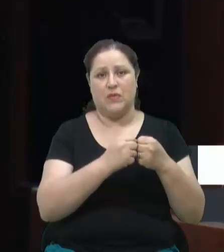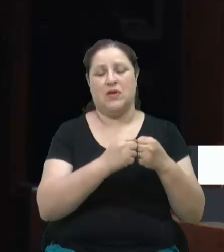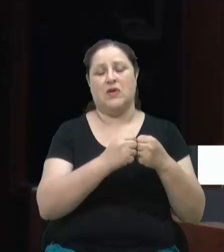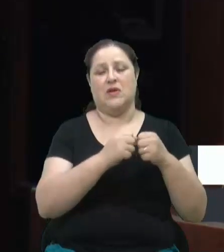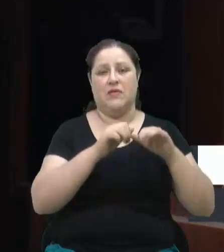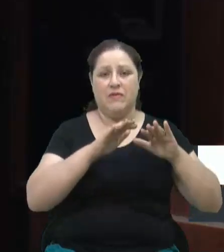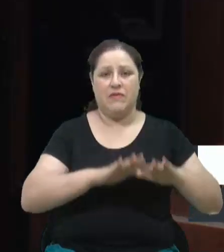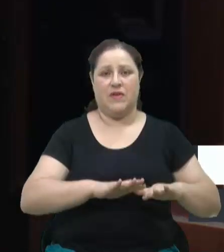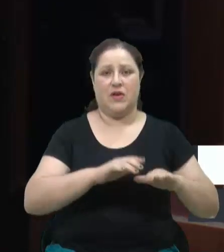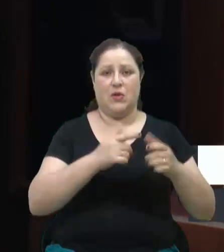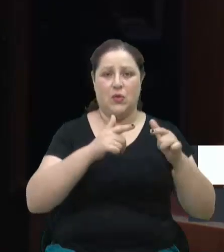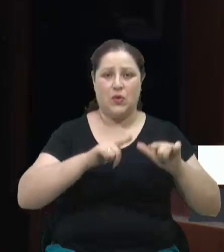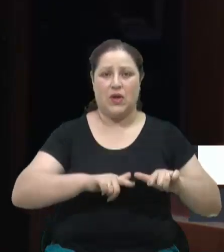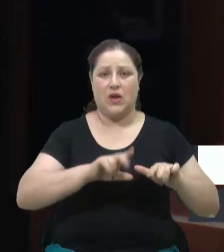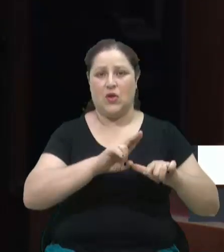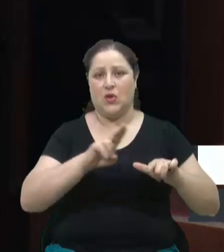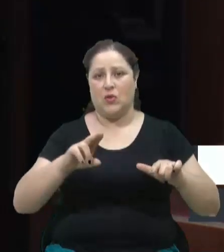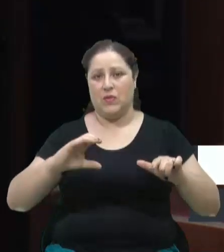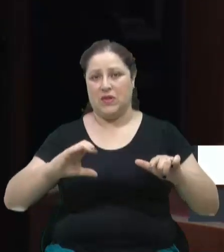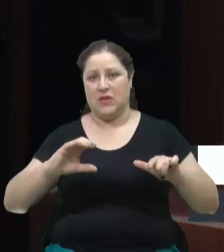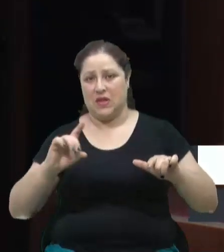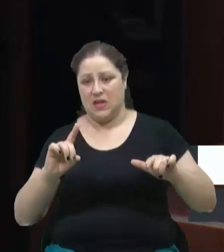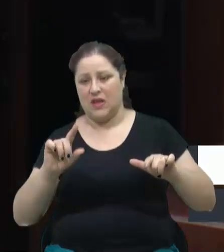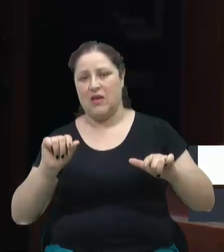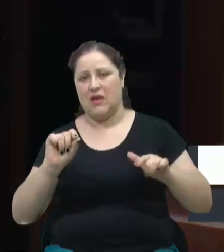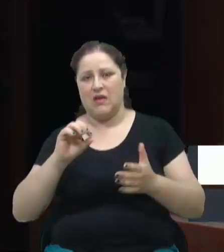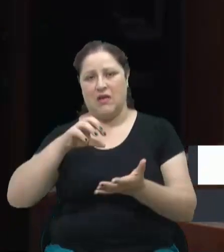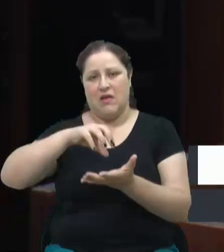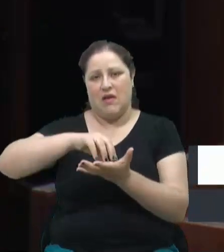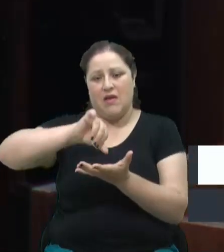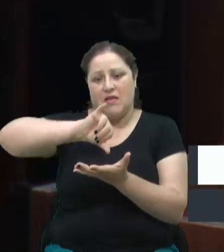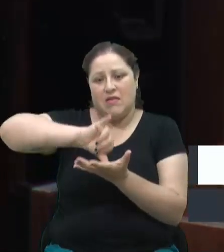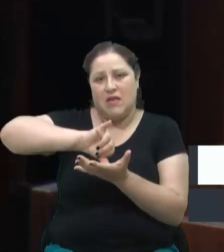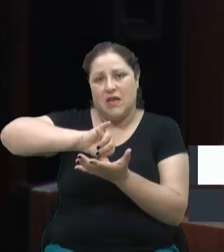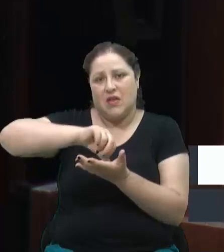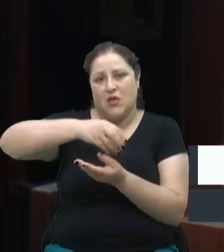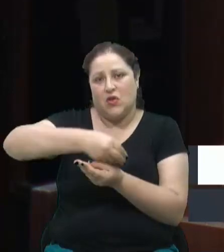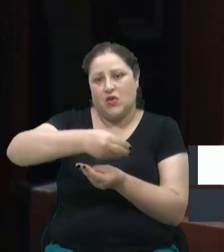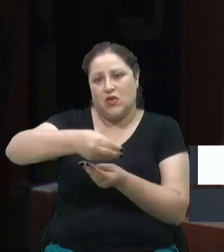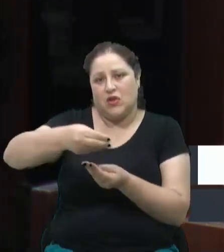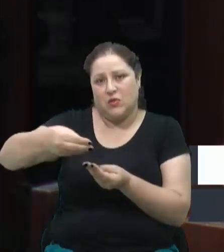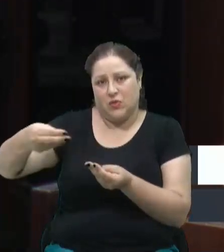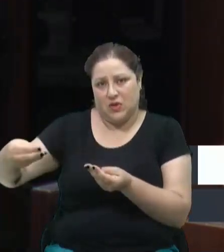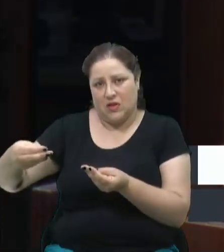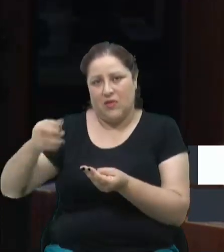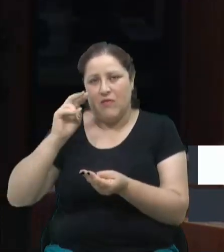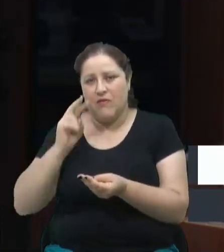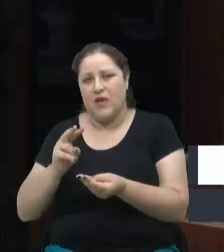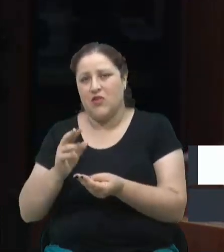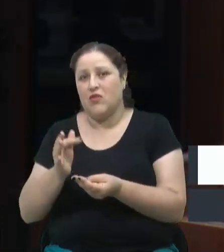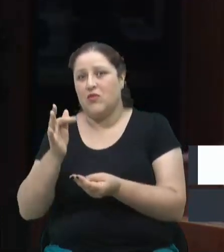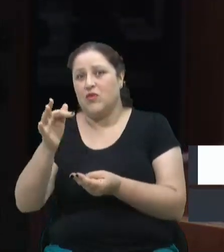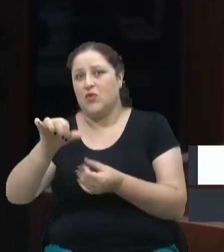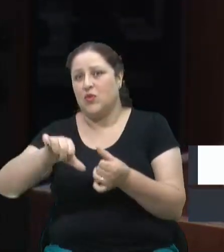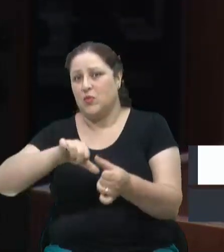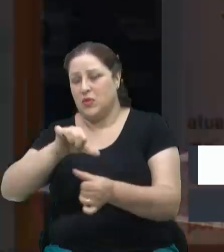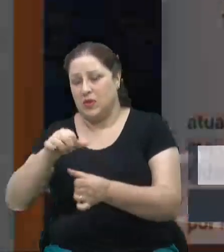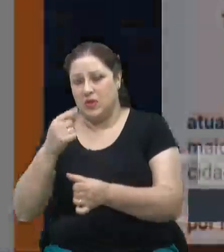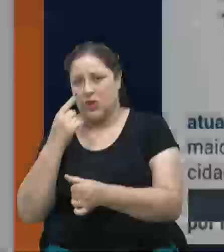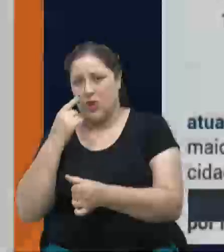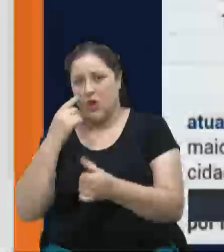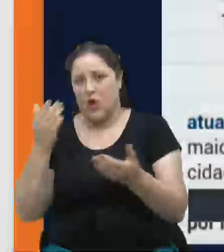distribuição. Então vejam a grande mudança que está para acontecer aqui. Próximo slide, por gentileza. Hoje nós temos